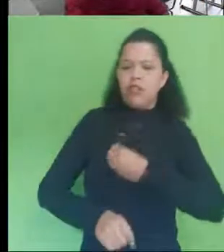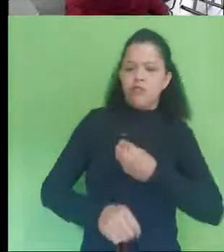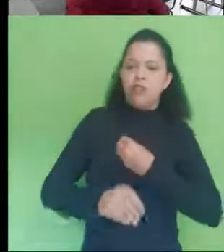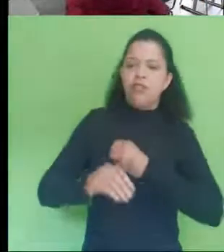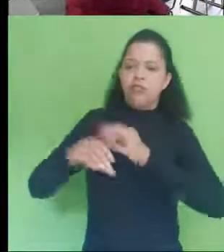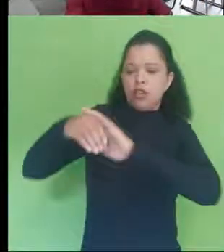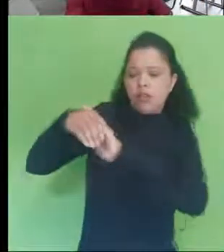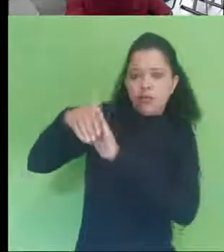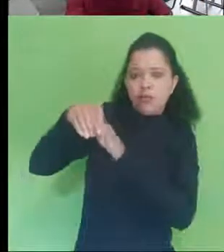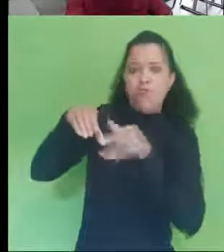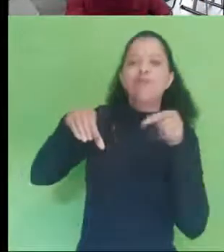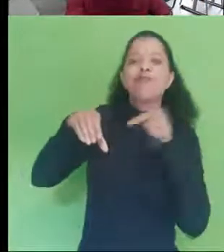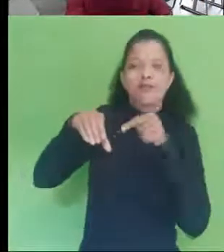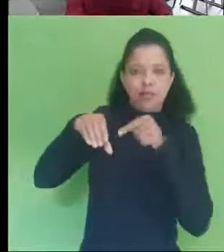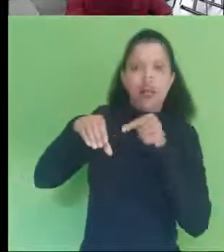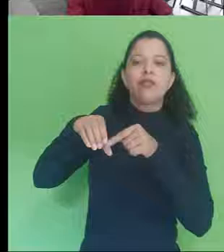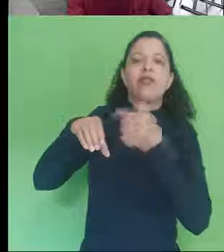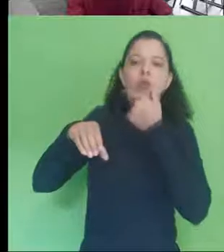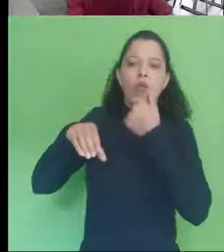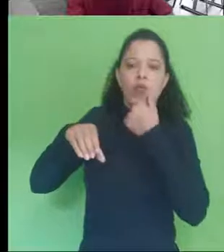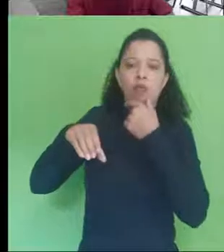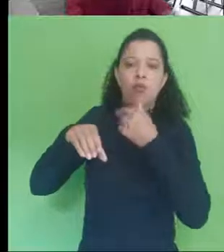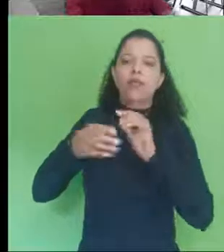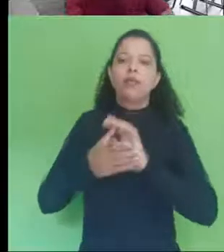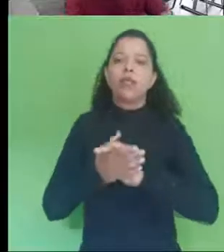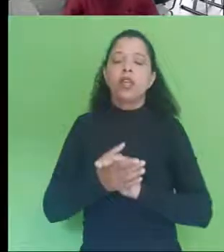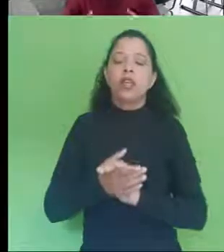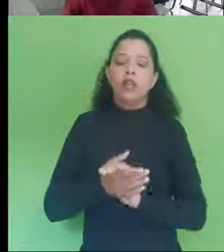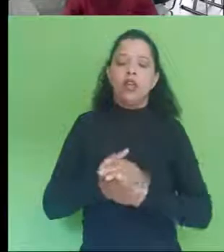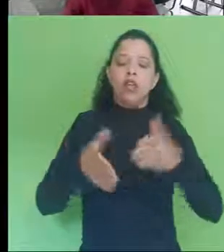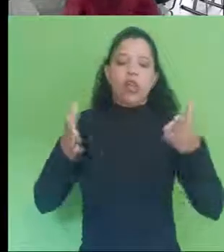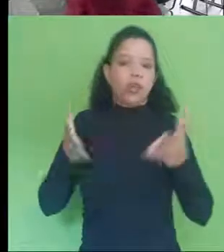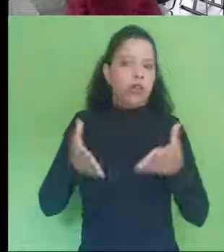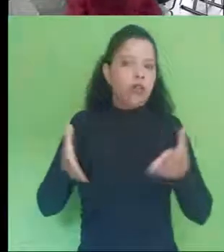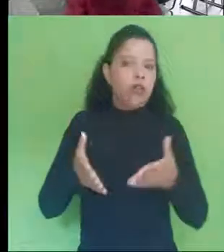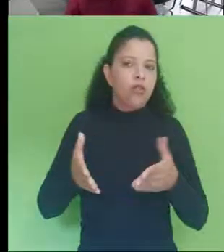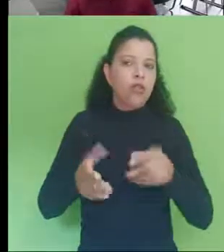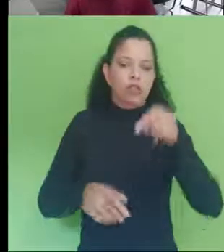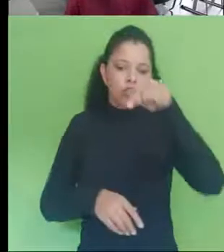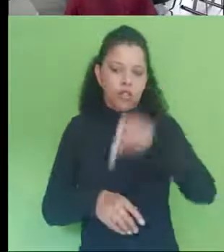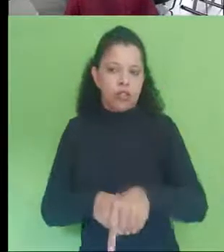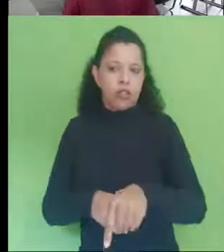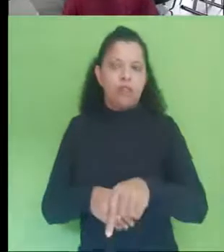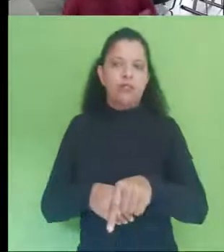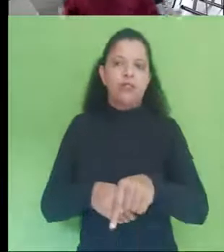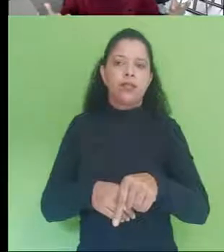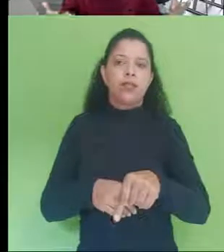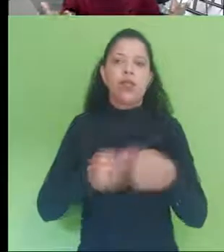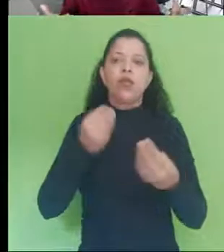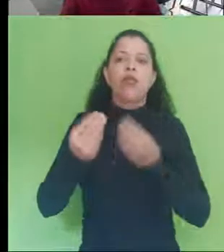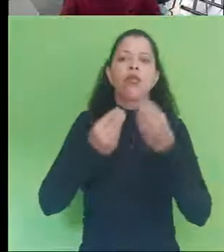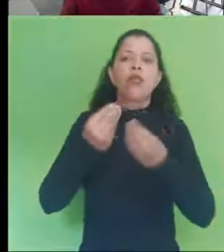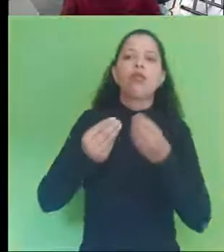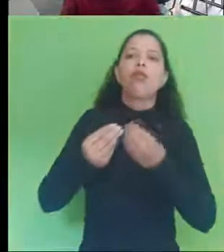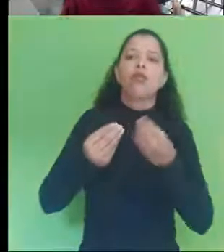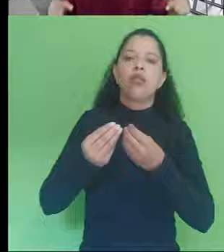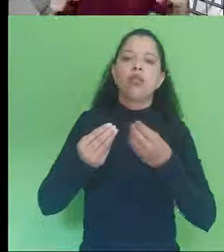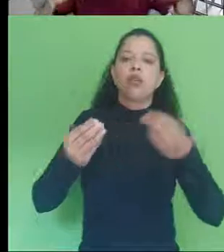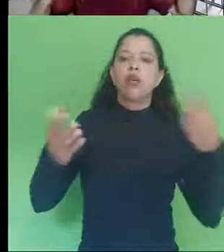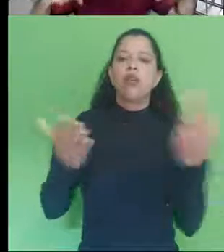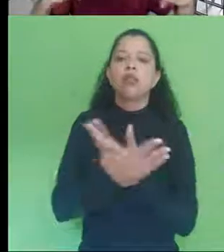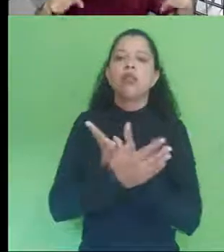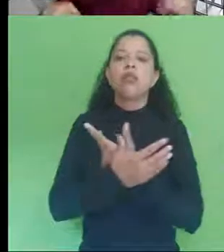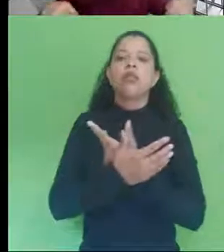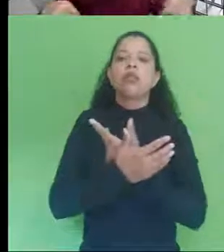vai falar isso daqui a pouco. E aqui a gente tem o presente. O que é o presente? Como está sendo